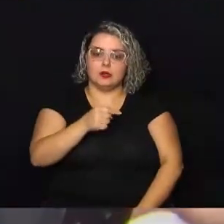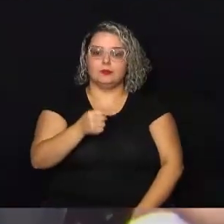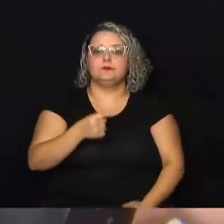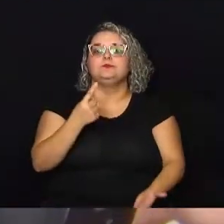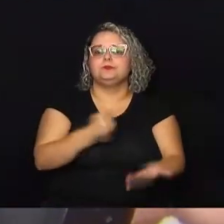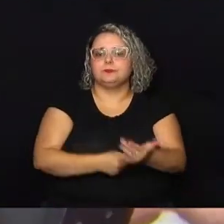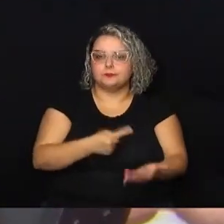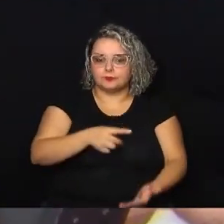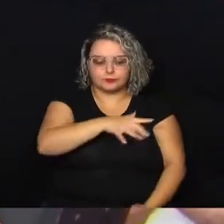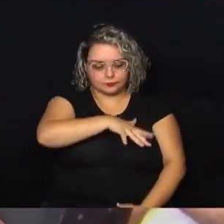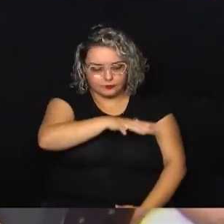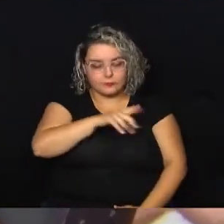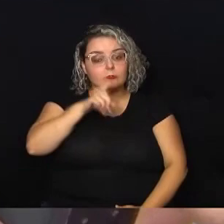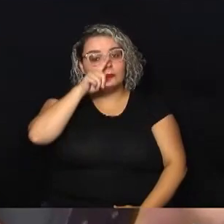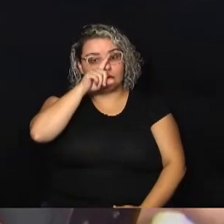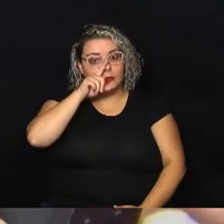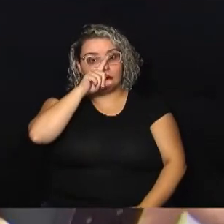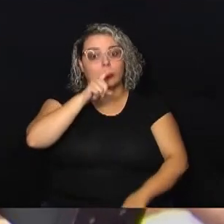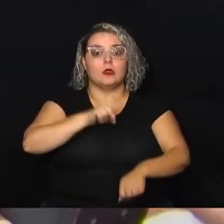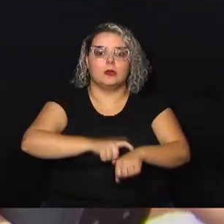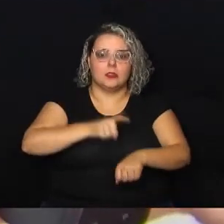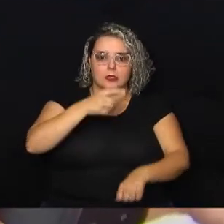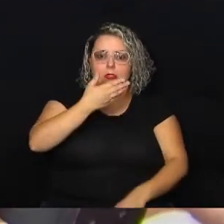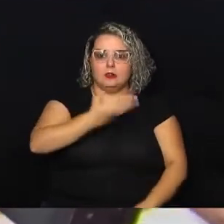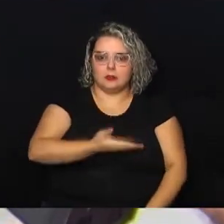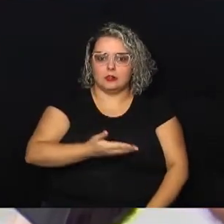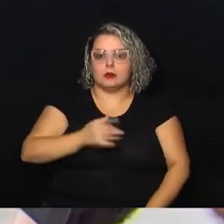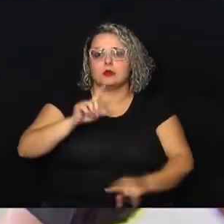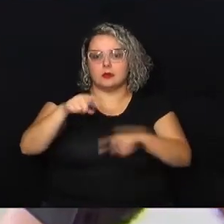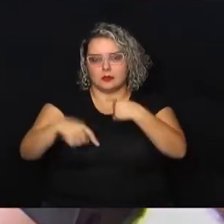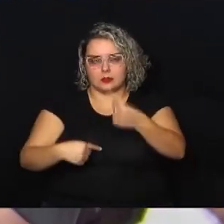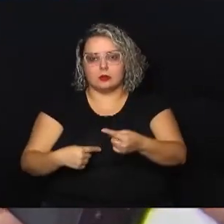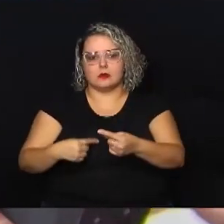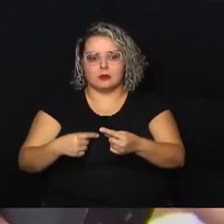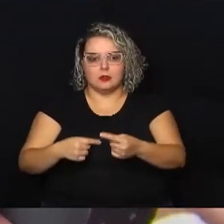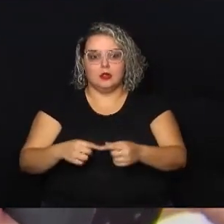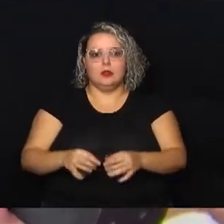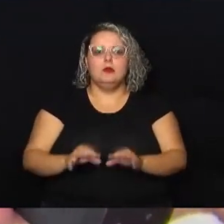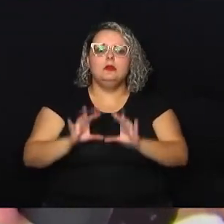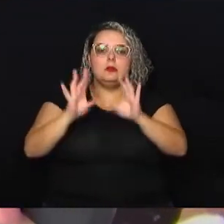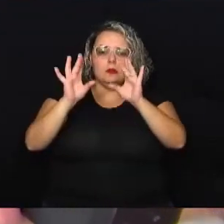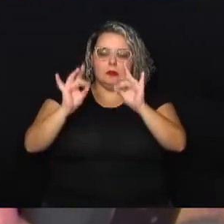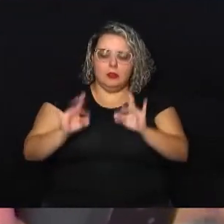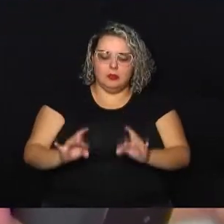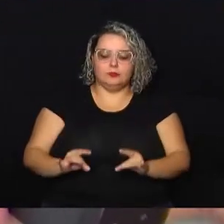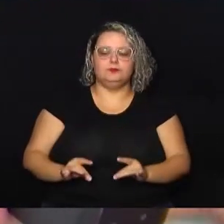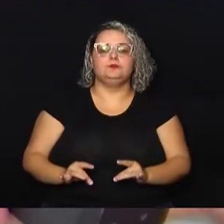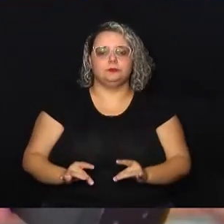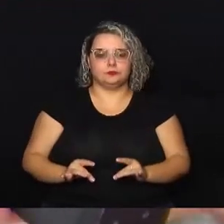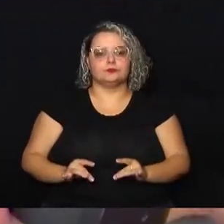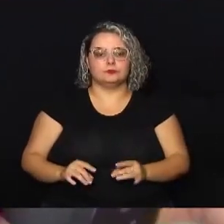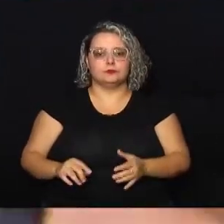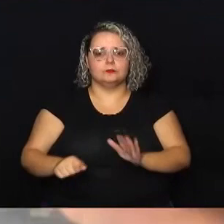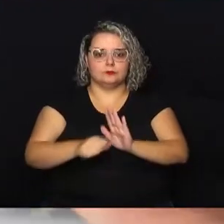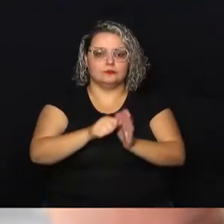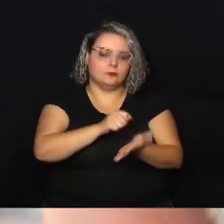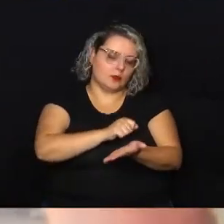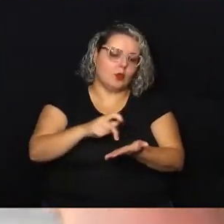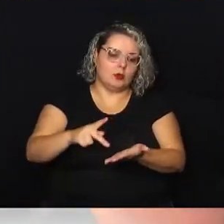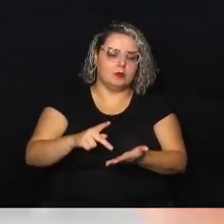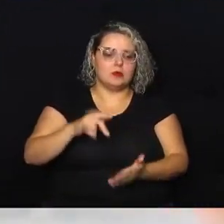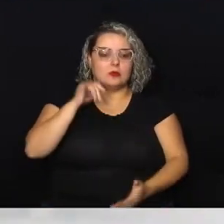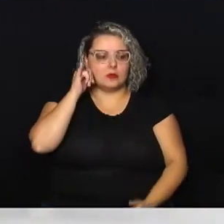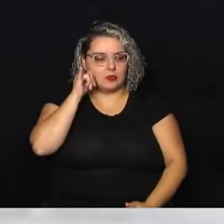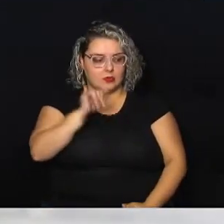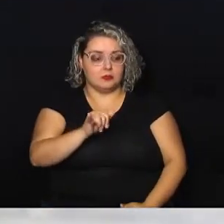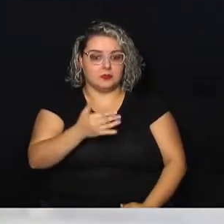uma região perigosa naquele horário. Daí quando outros usuários filtrarem para pesquisar, eles vão ver que lá é para ser evitado. O